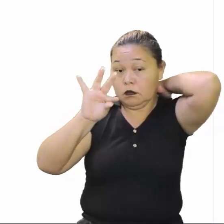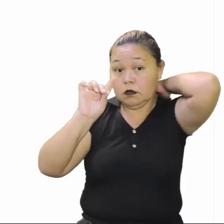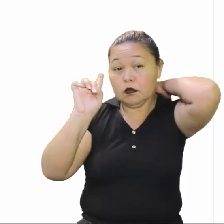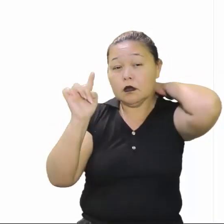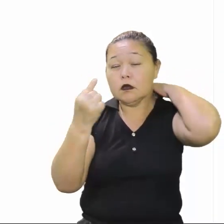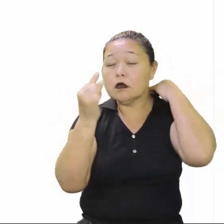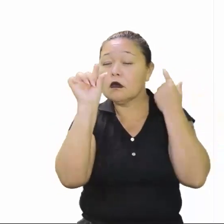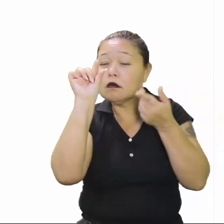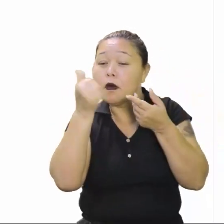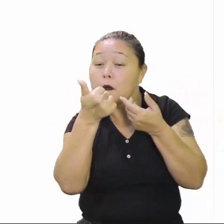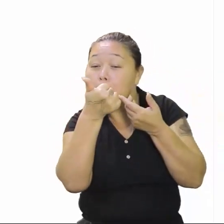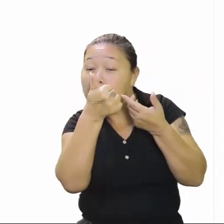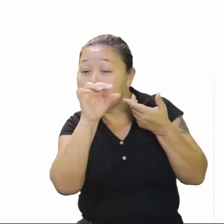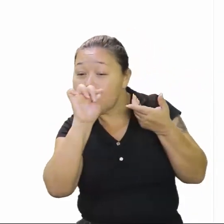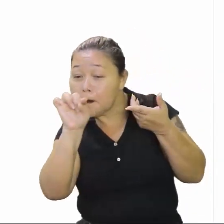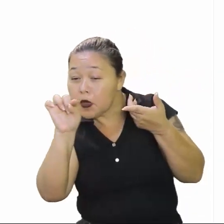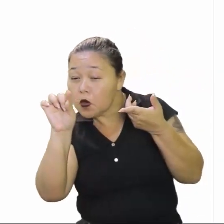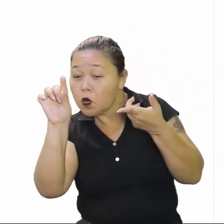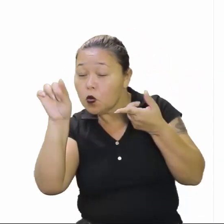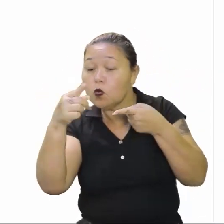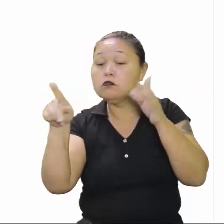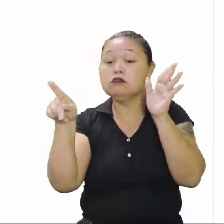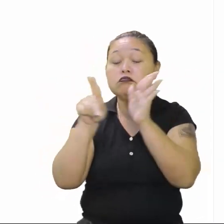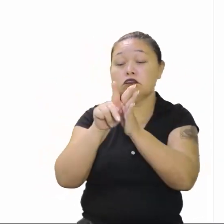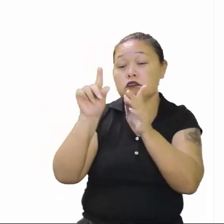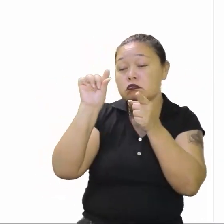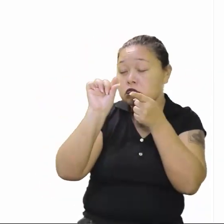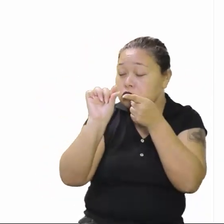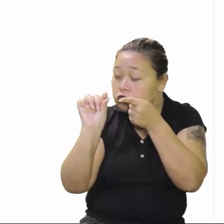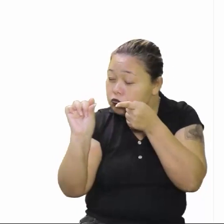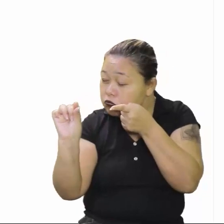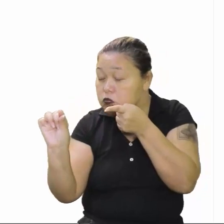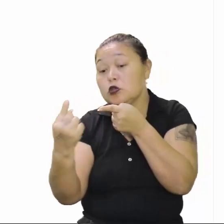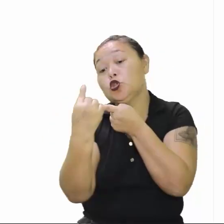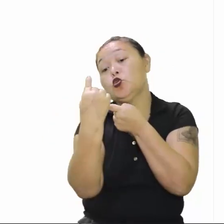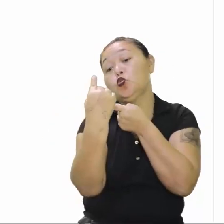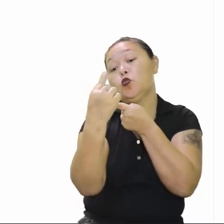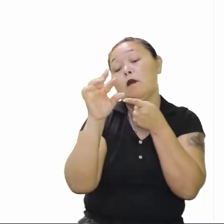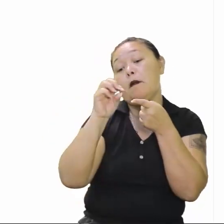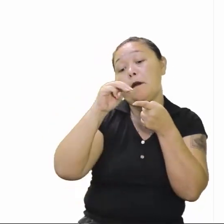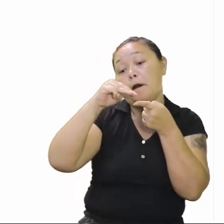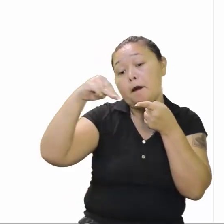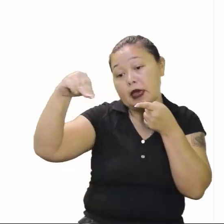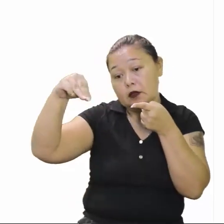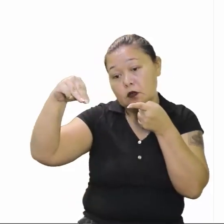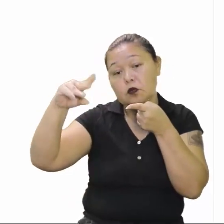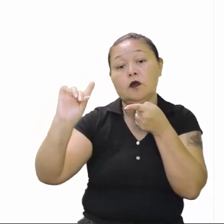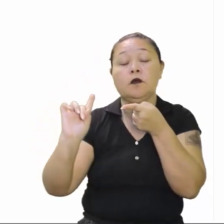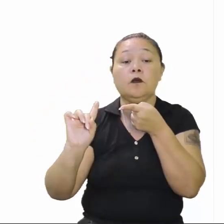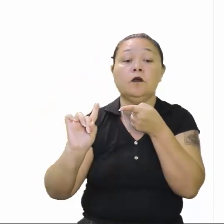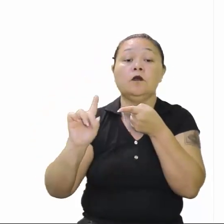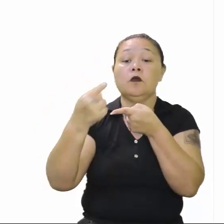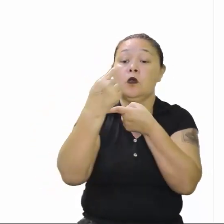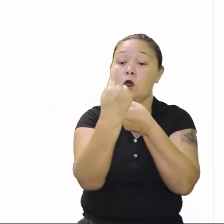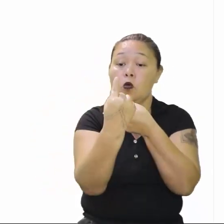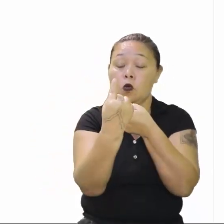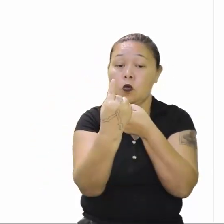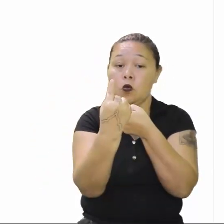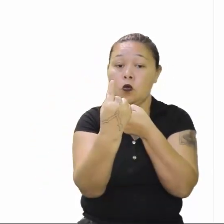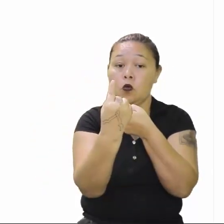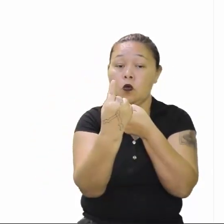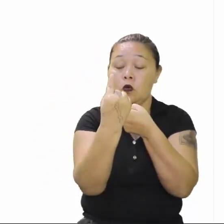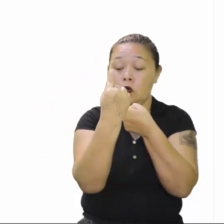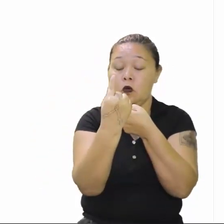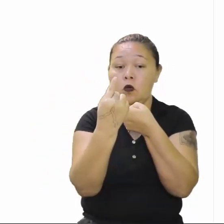metro. Ou seja, nós temos aí 1 sobre 1 milhão, quer dizer,